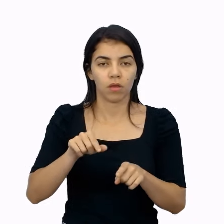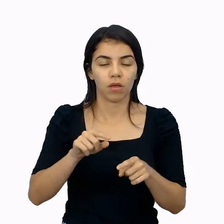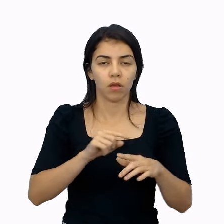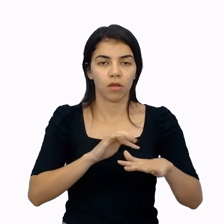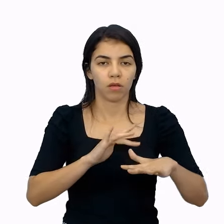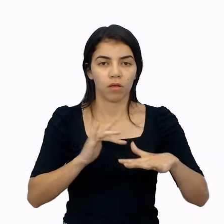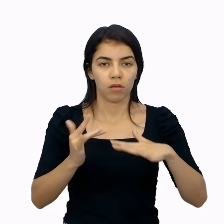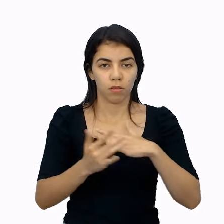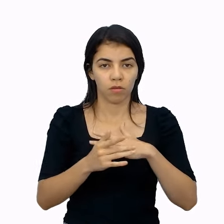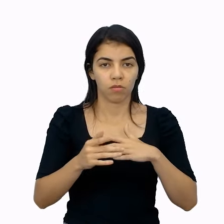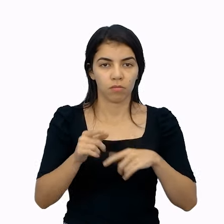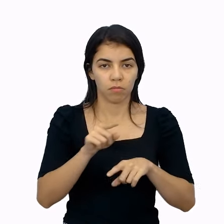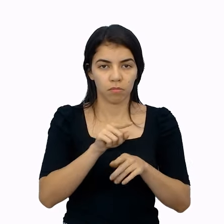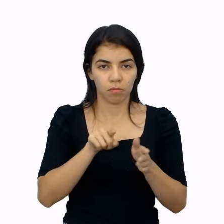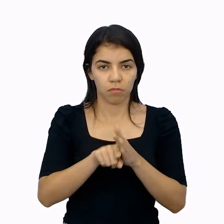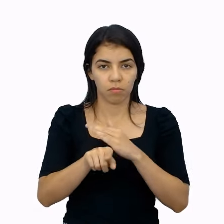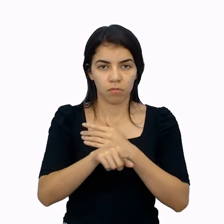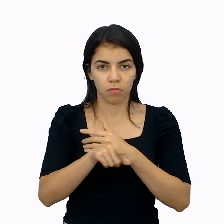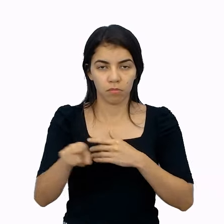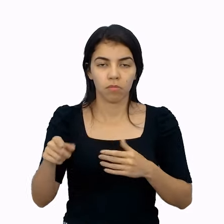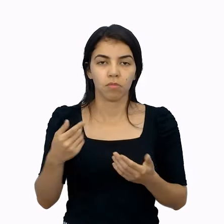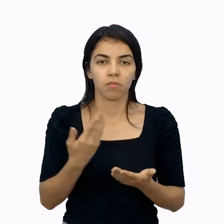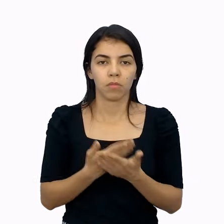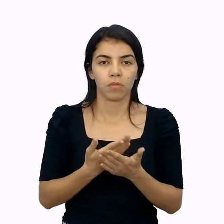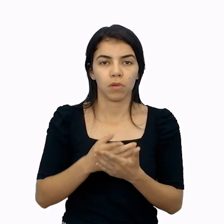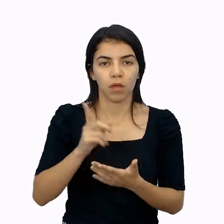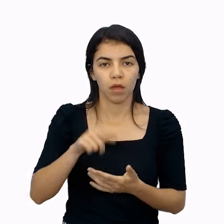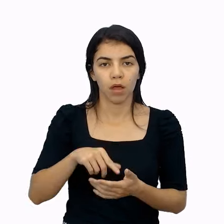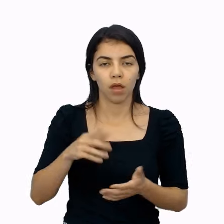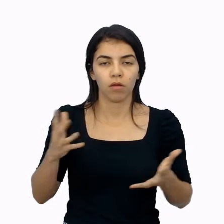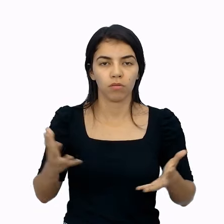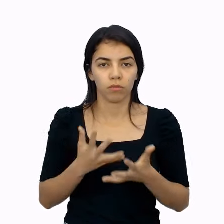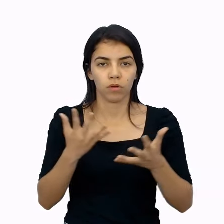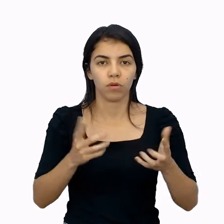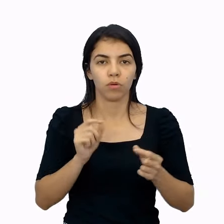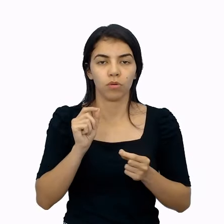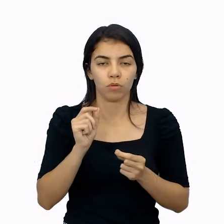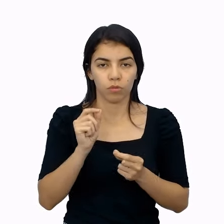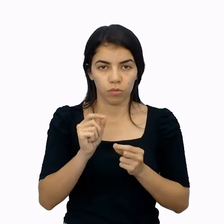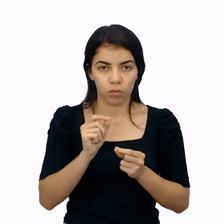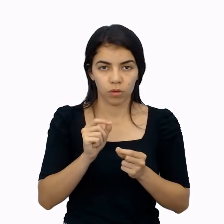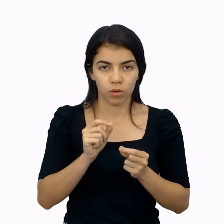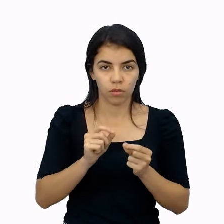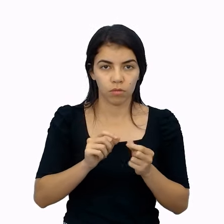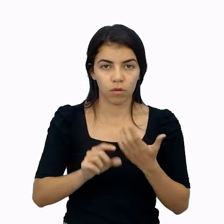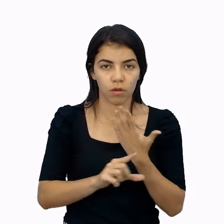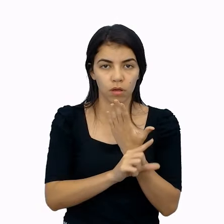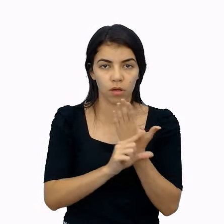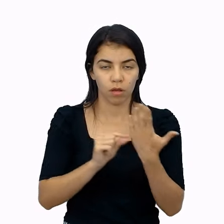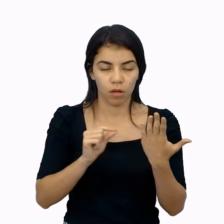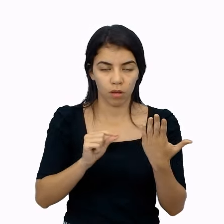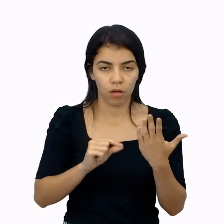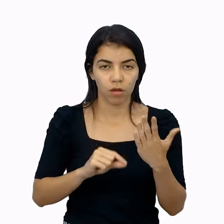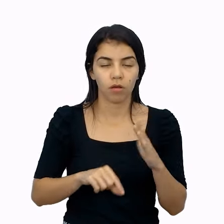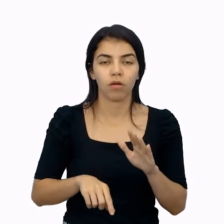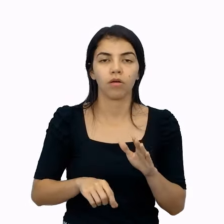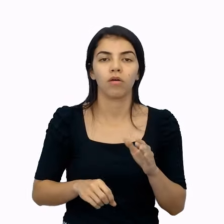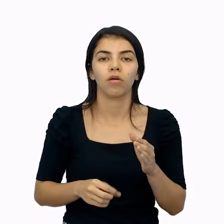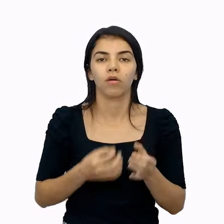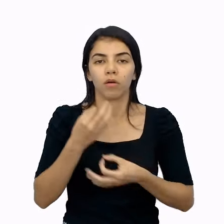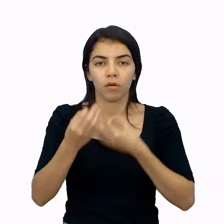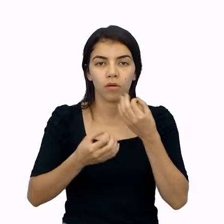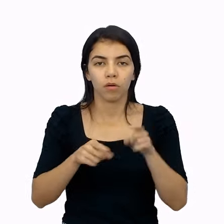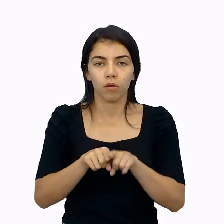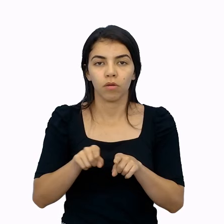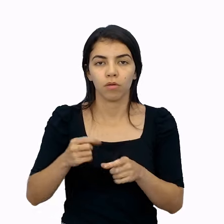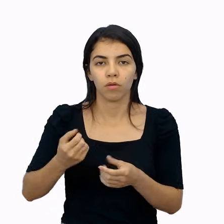parte escrita. Esta aula vai potencializar a produção de artigo de opinião a ser desenvolvida nas aulas 7, que